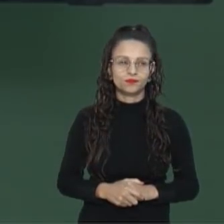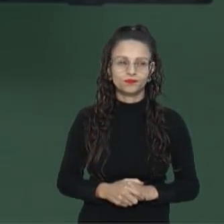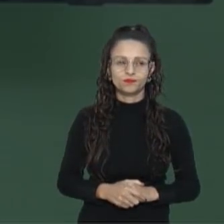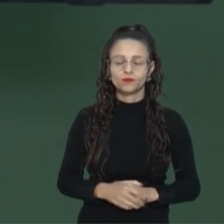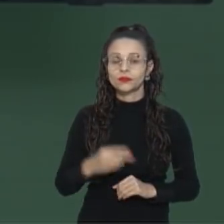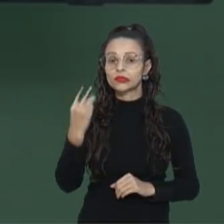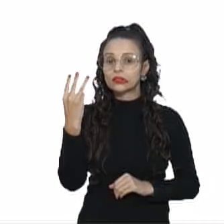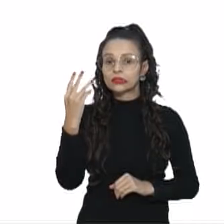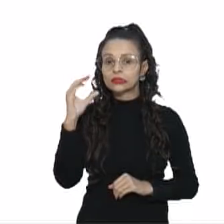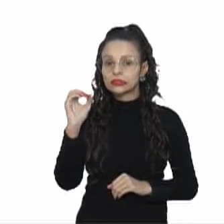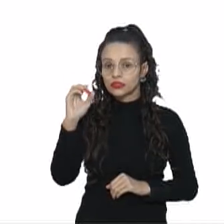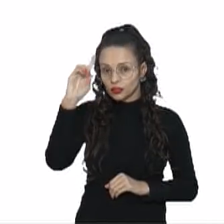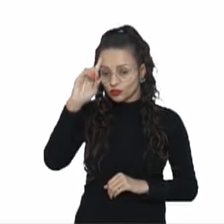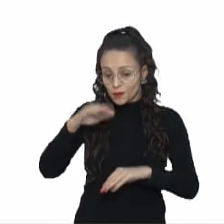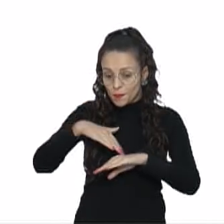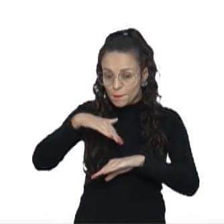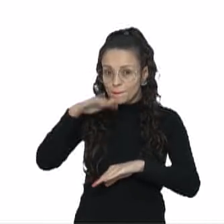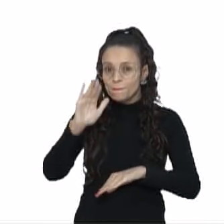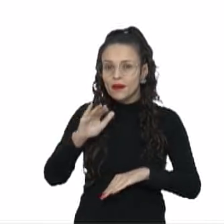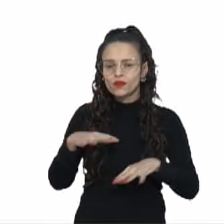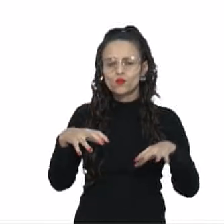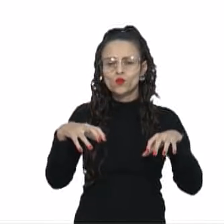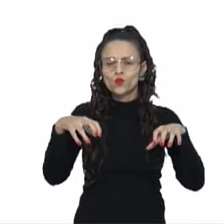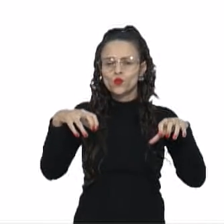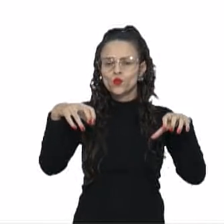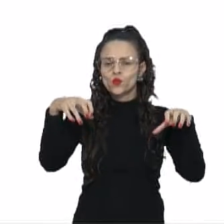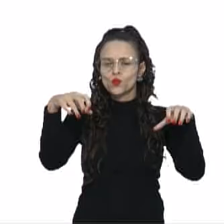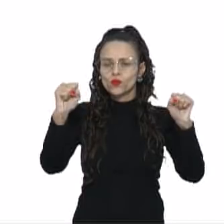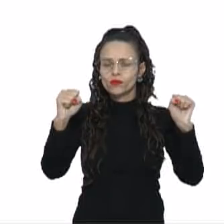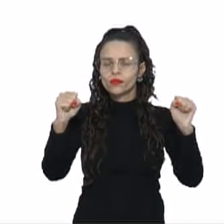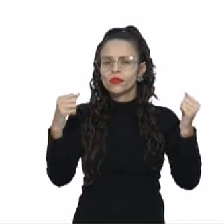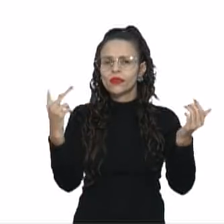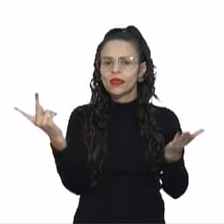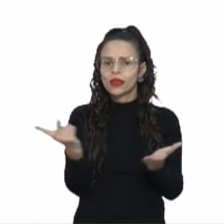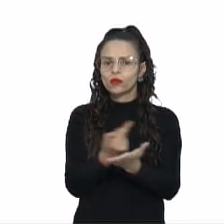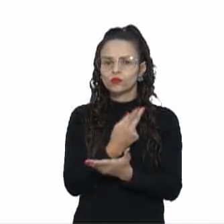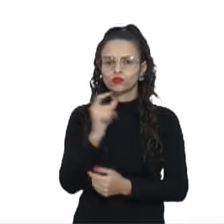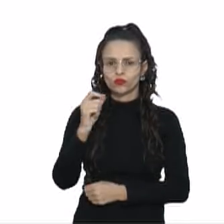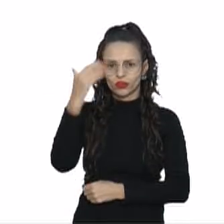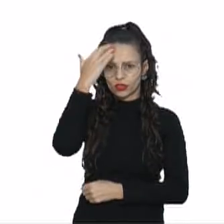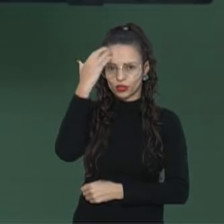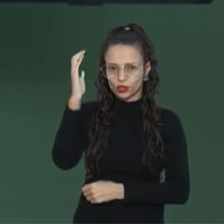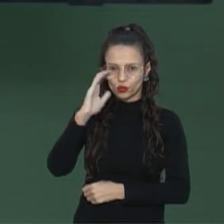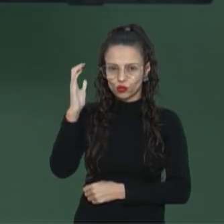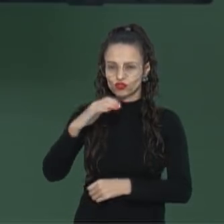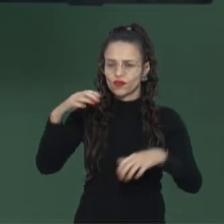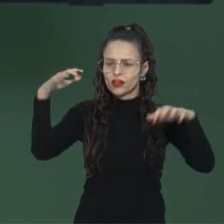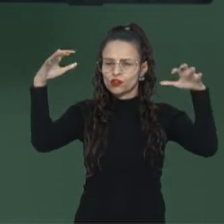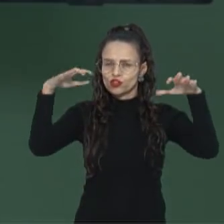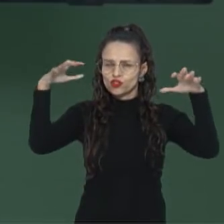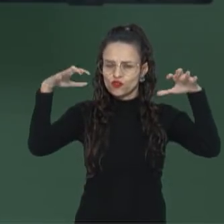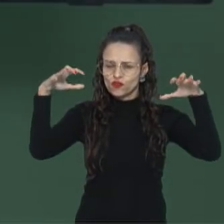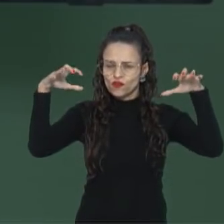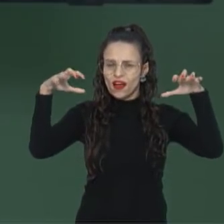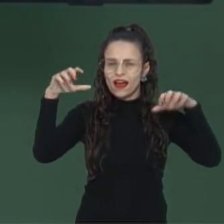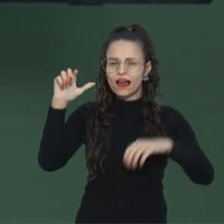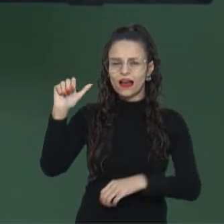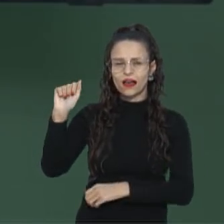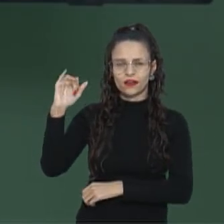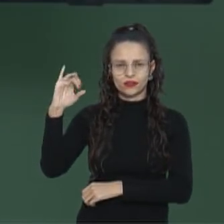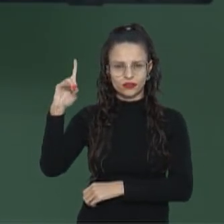dias de seca, Curitiba tem alerta de chuva ácida. Essa nossa crise hídrica não começou ano passado, porque choveu pouco ano